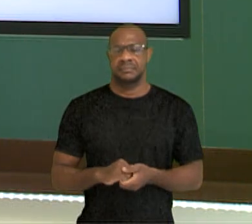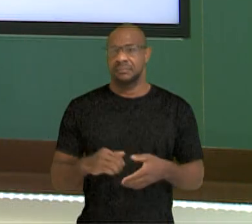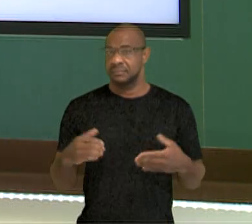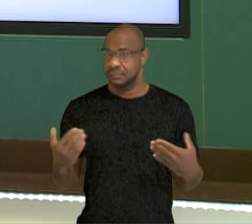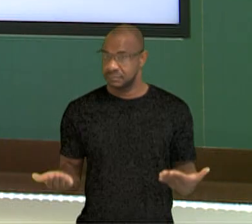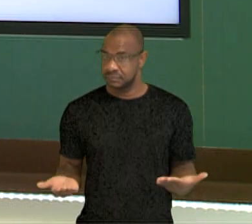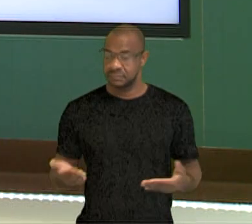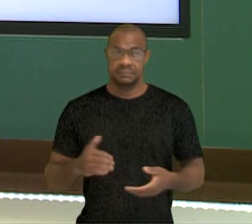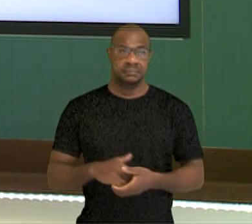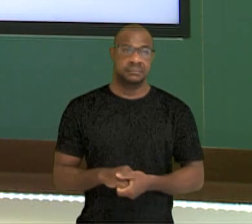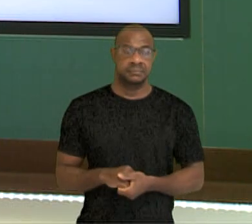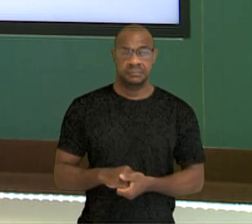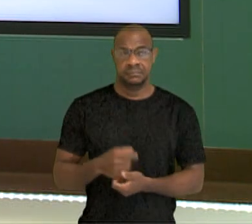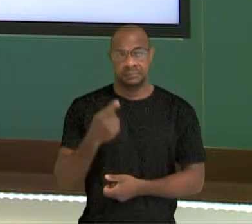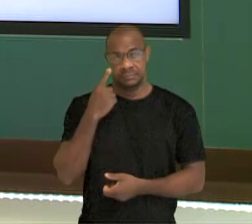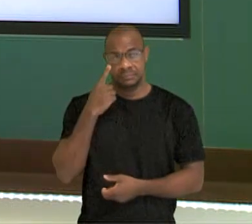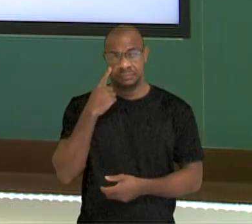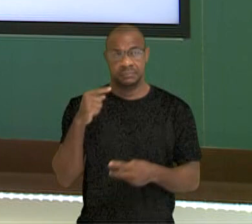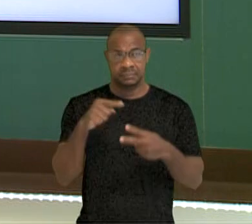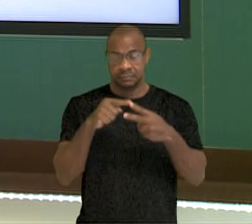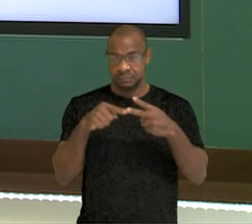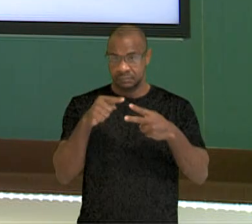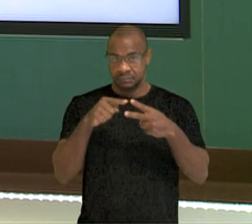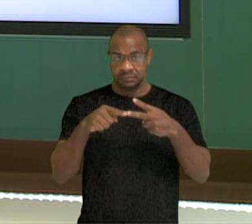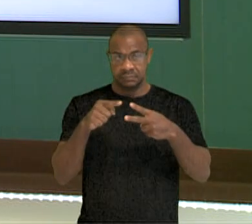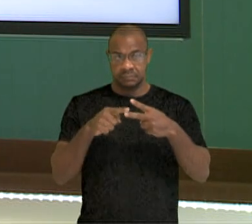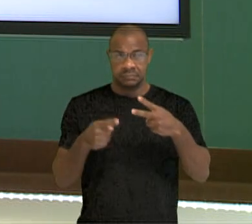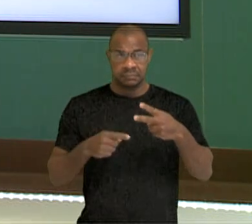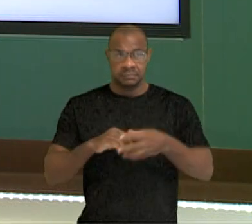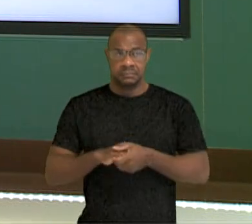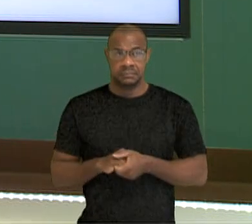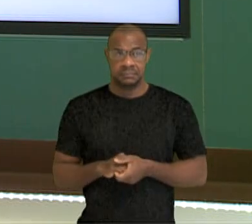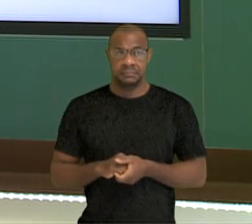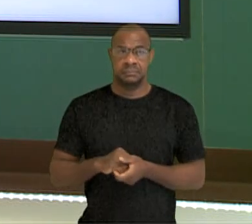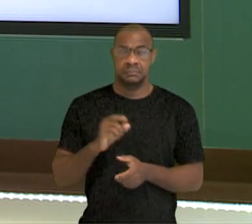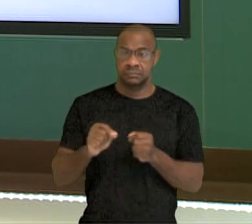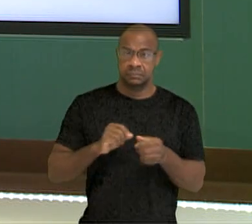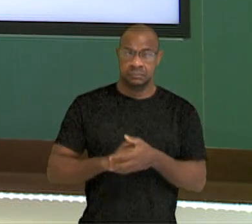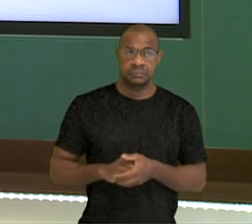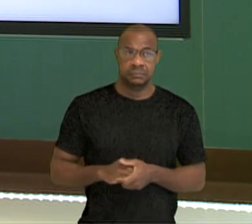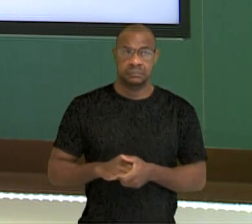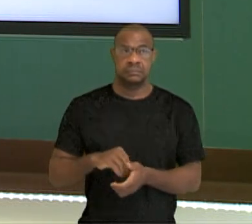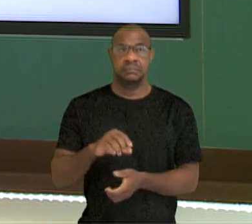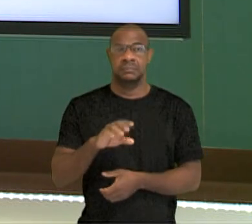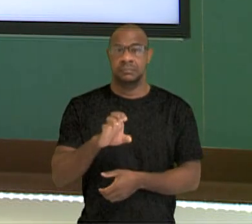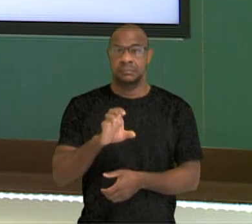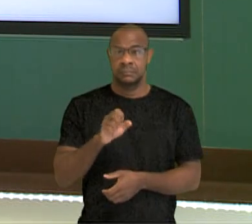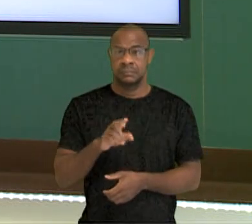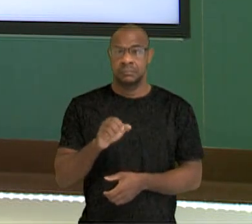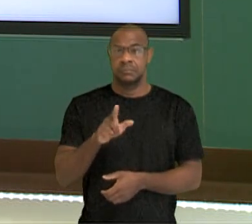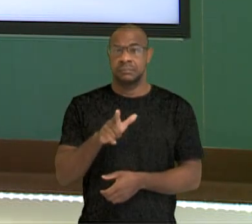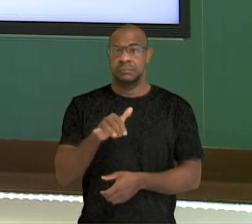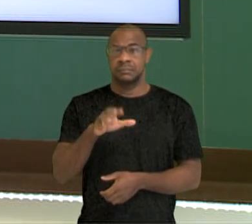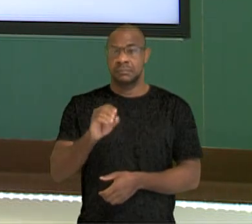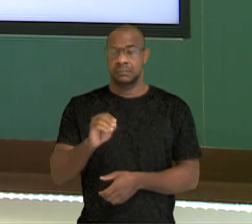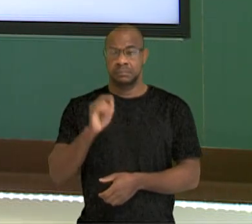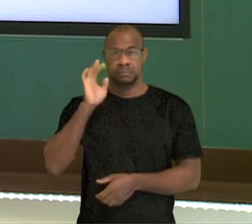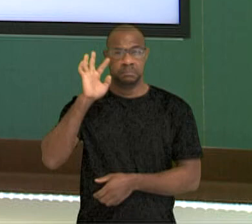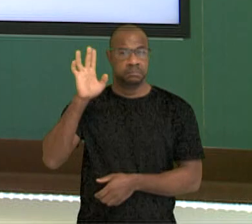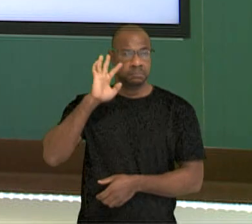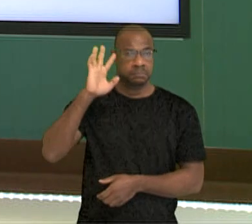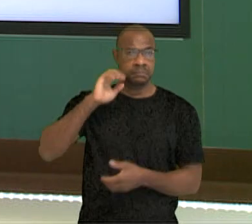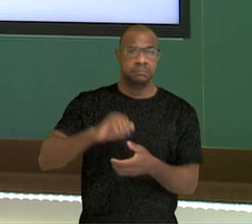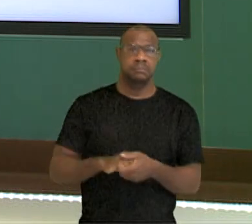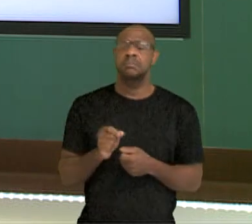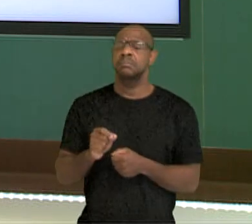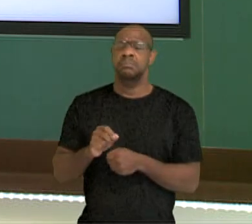Notem, minha gente, que nós temos então dois comandos, né? Um diz respeito ao eu lírico do texto, né? Que rebanho que este